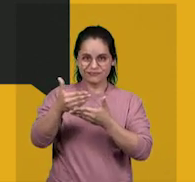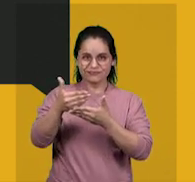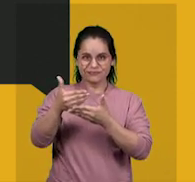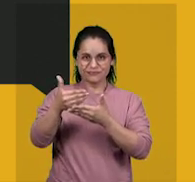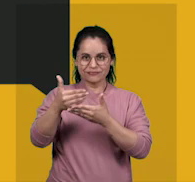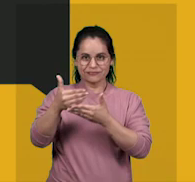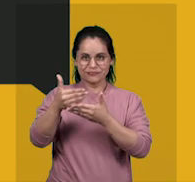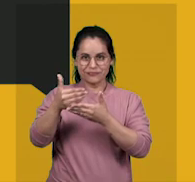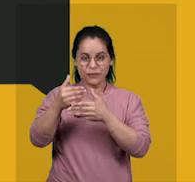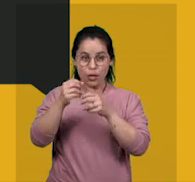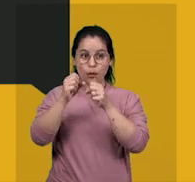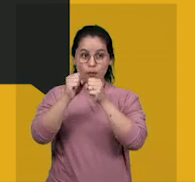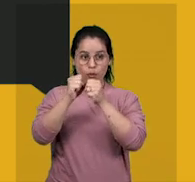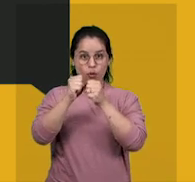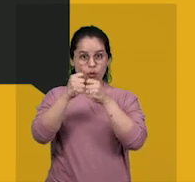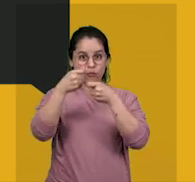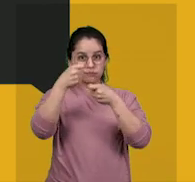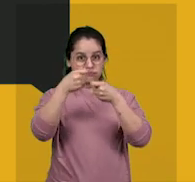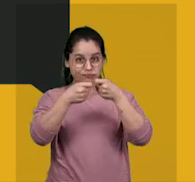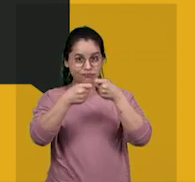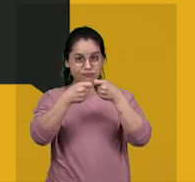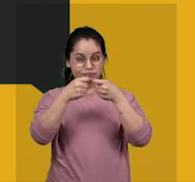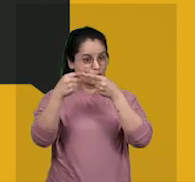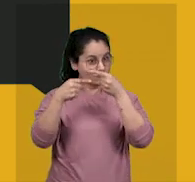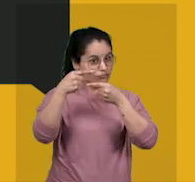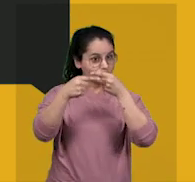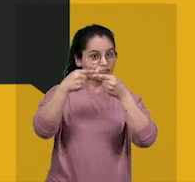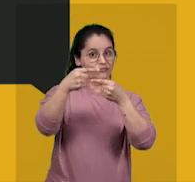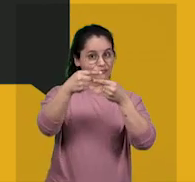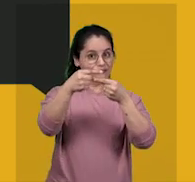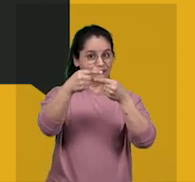podem se reproduzir